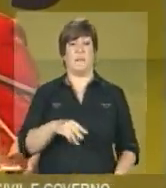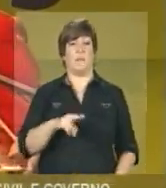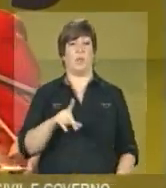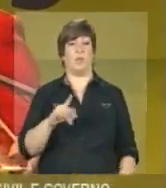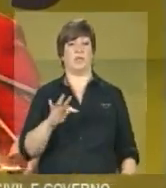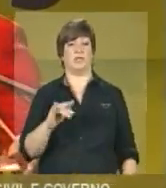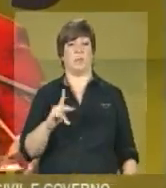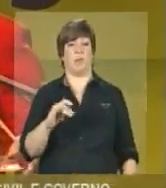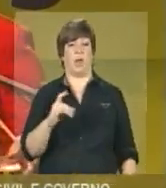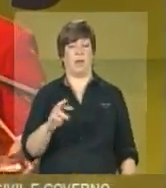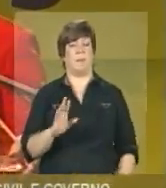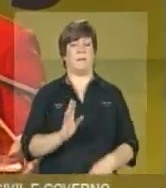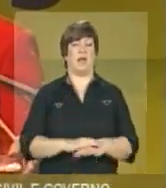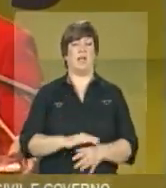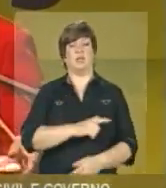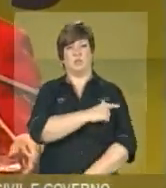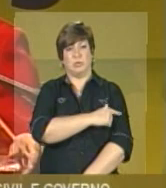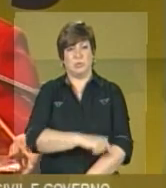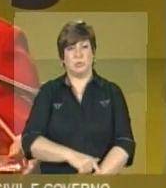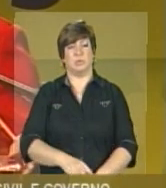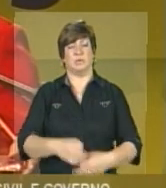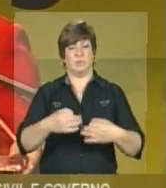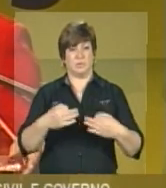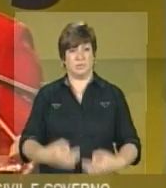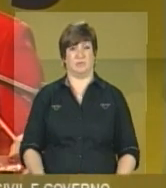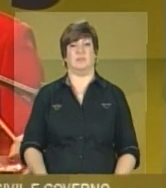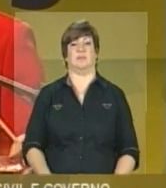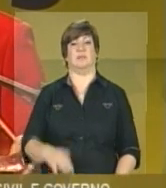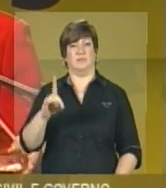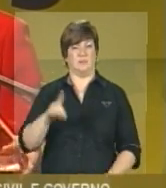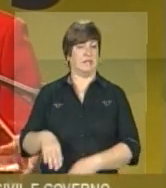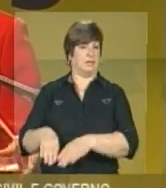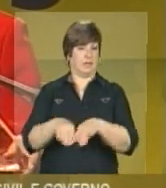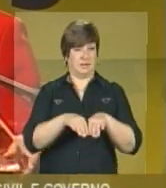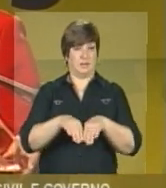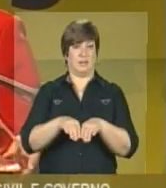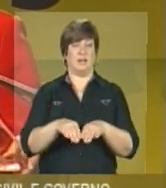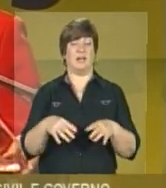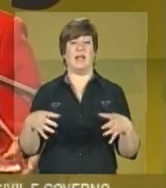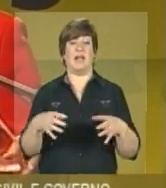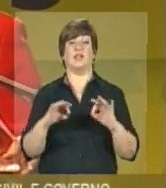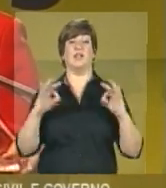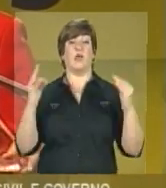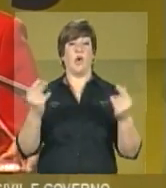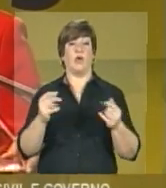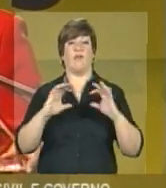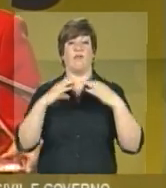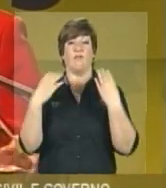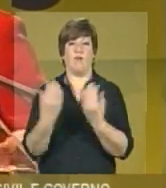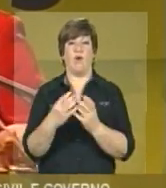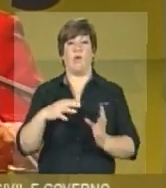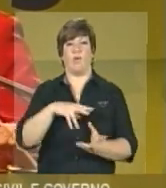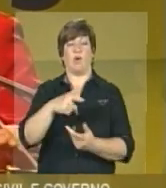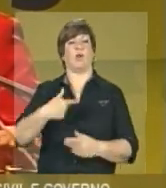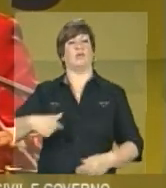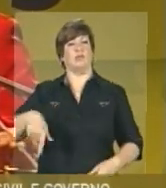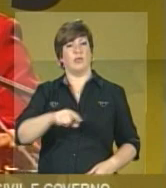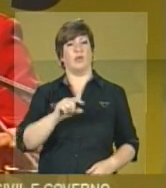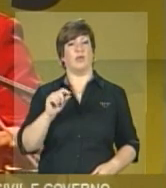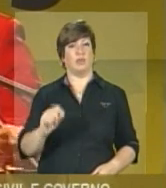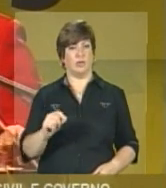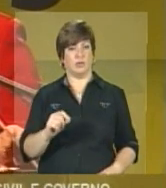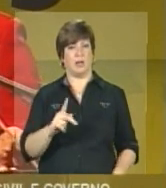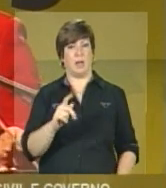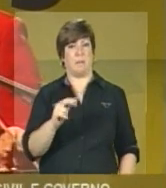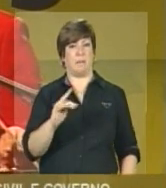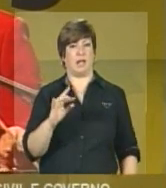multipolar, mais justa, mais democrática. Em todos os fóruns globais, somos partidários